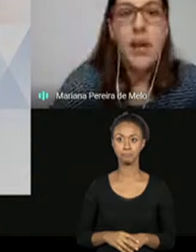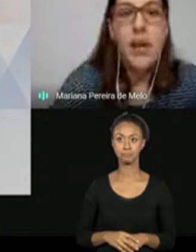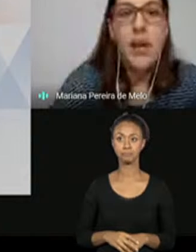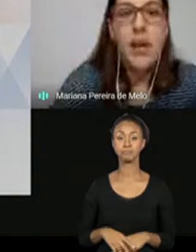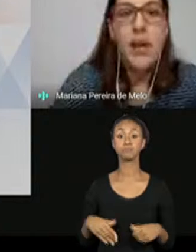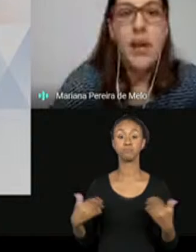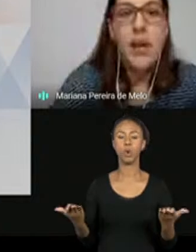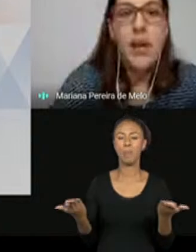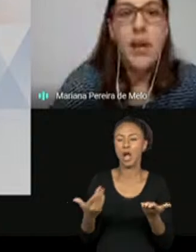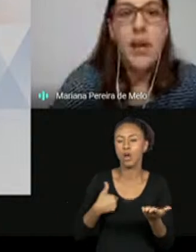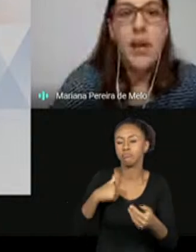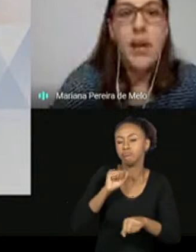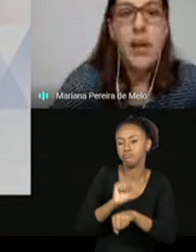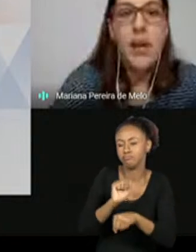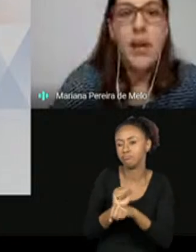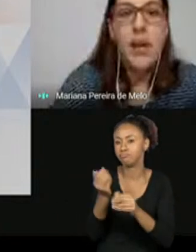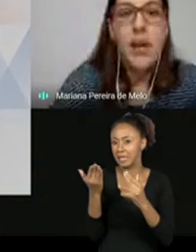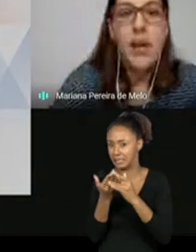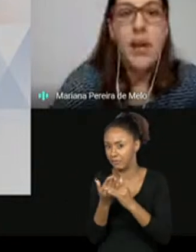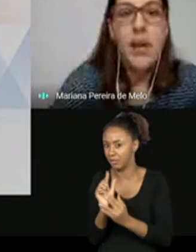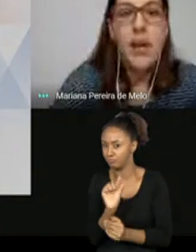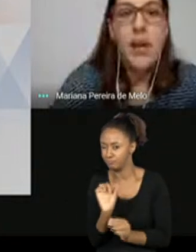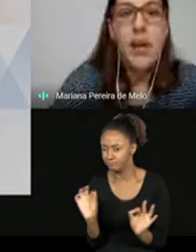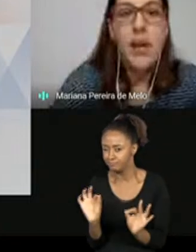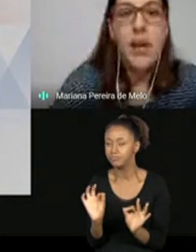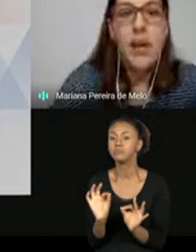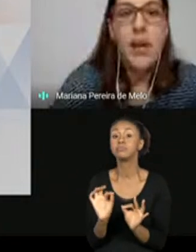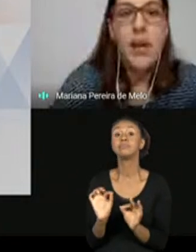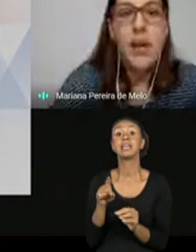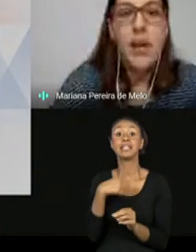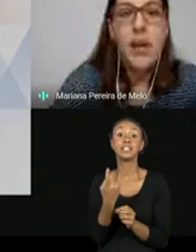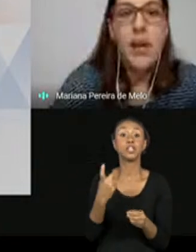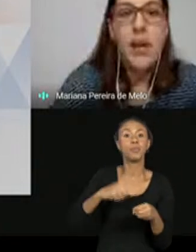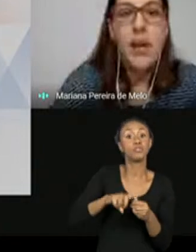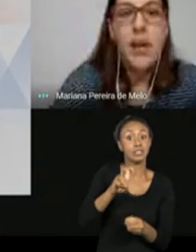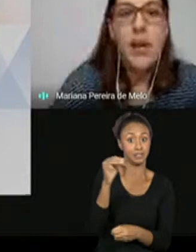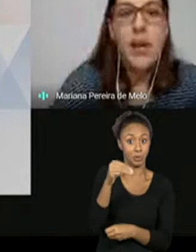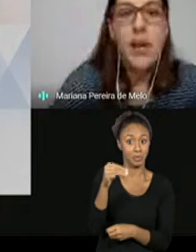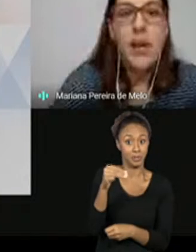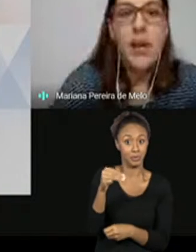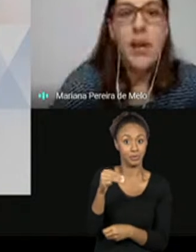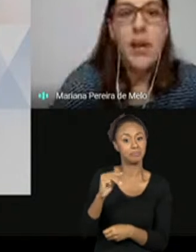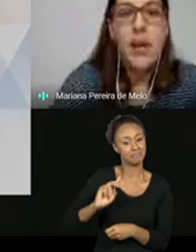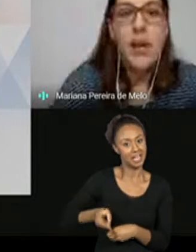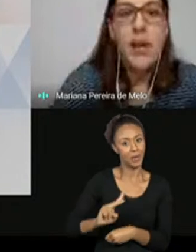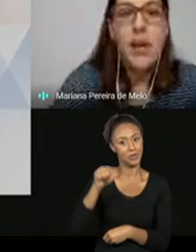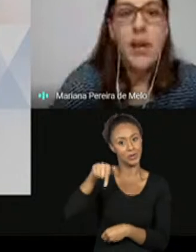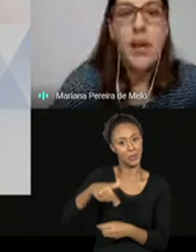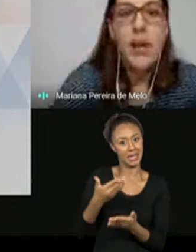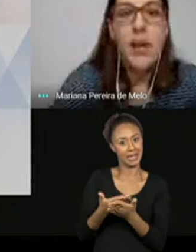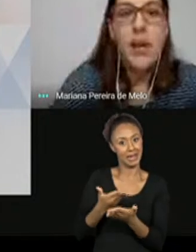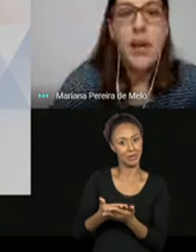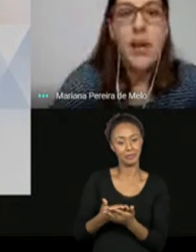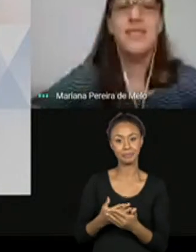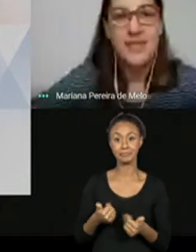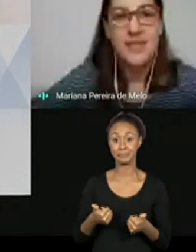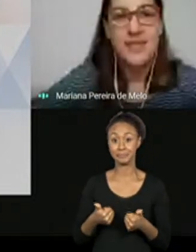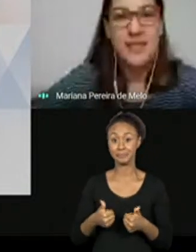Então, eu vou parar por aqui, a gente vai ter um intervalinho, tá? E a gente volta em 5 minutinhos para continuar os tópicos da semana